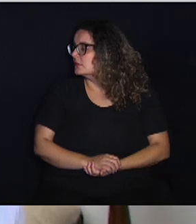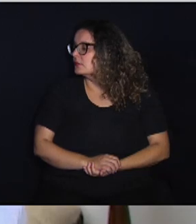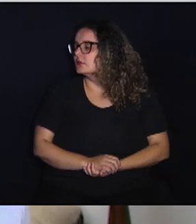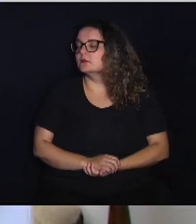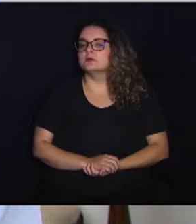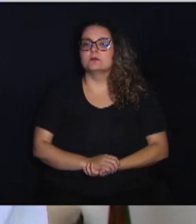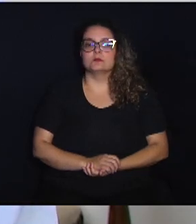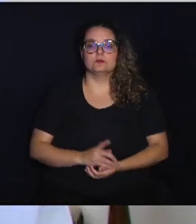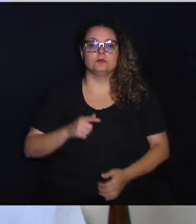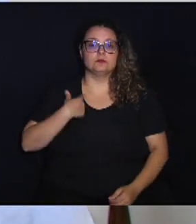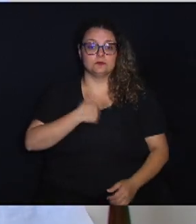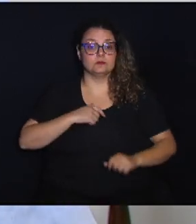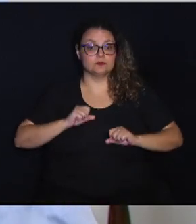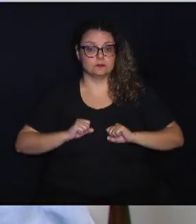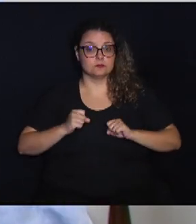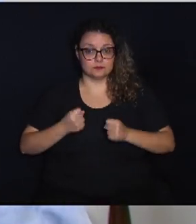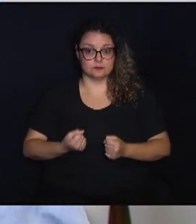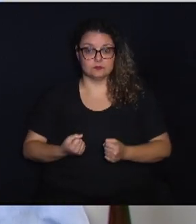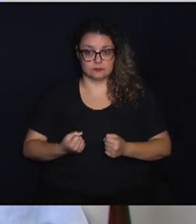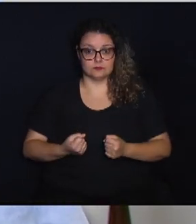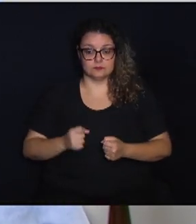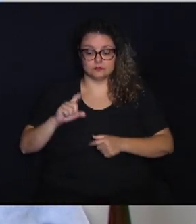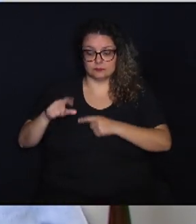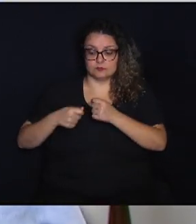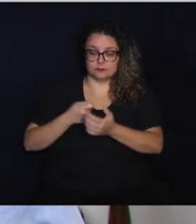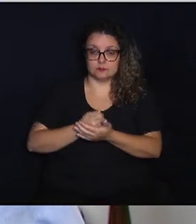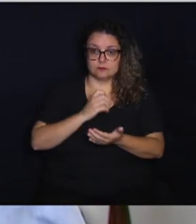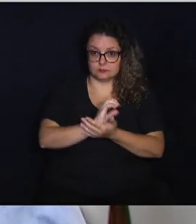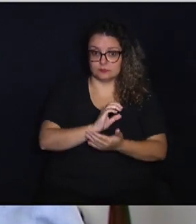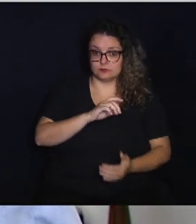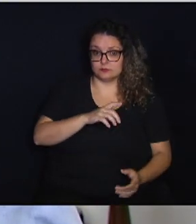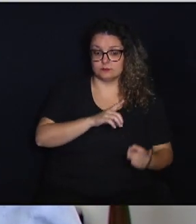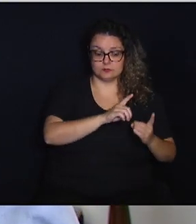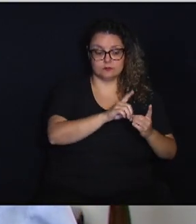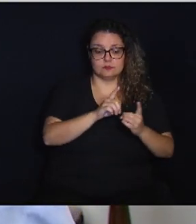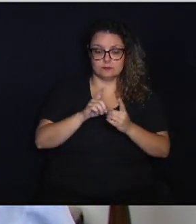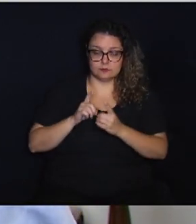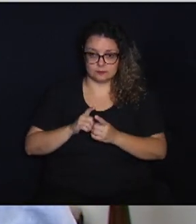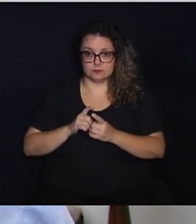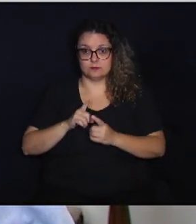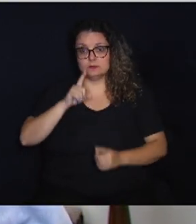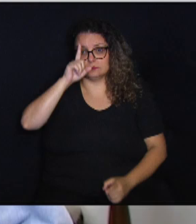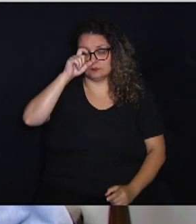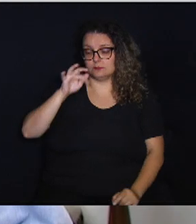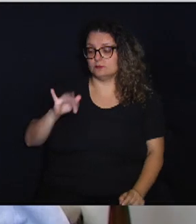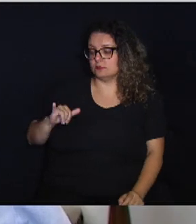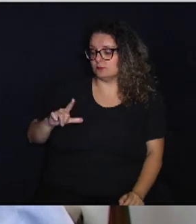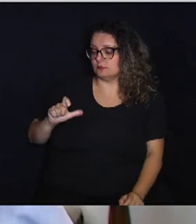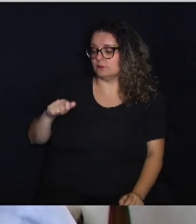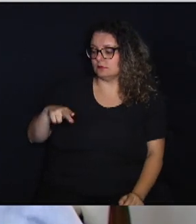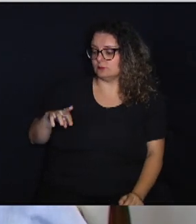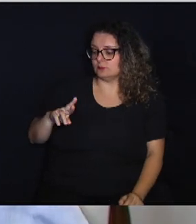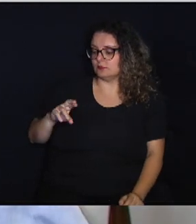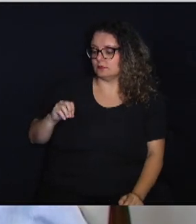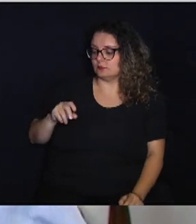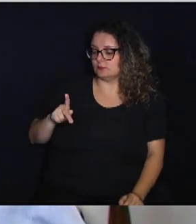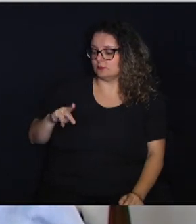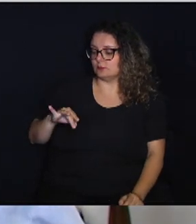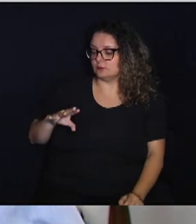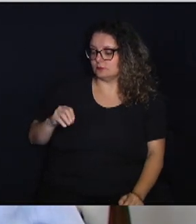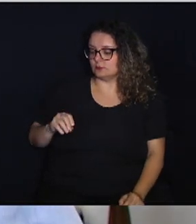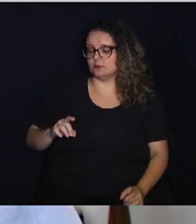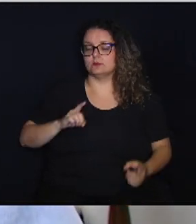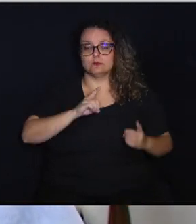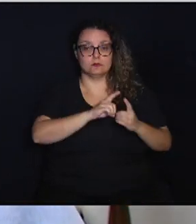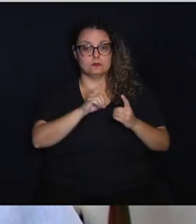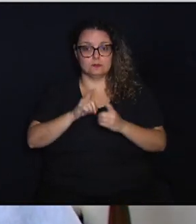Nós dedicamos emenda para atender aqueles hospitais filantrópicos e que fazem atendimento do SUS.